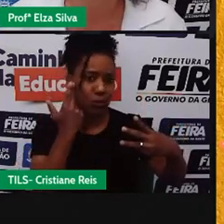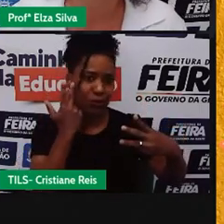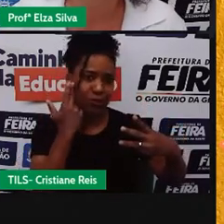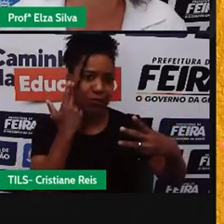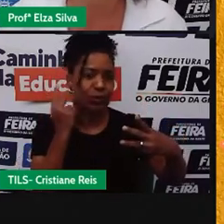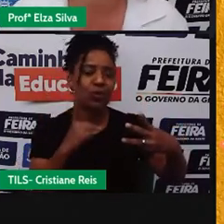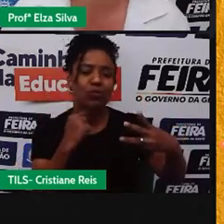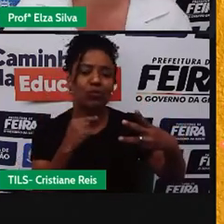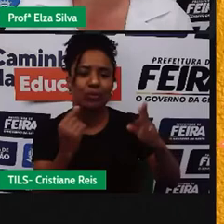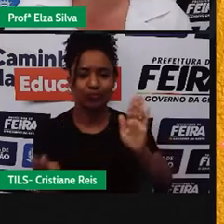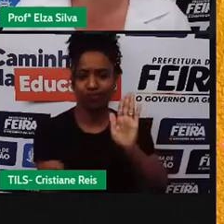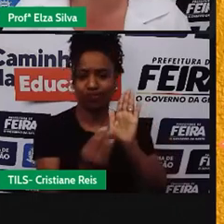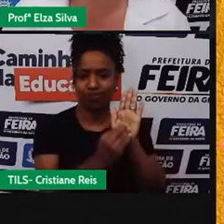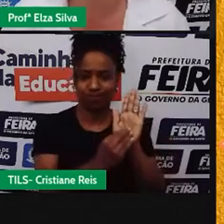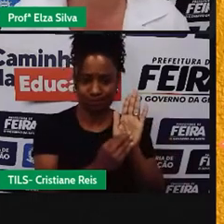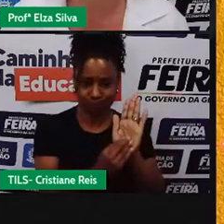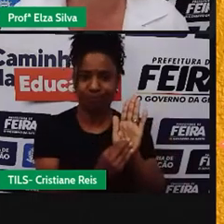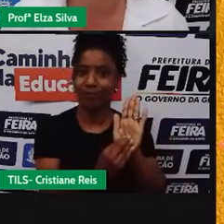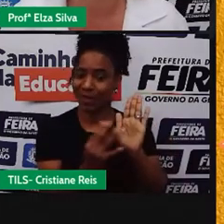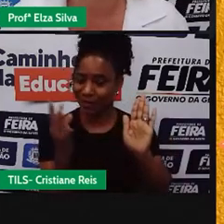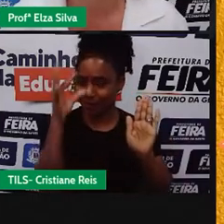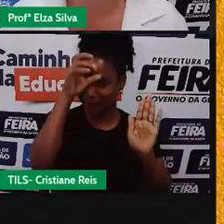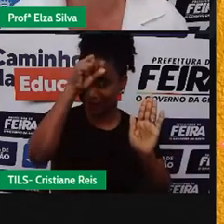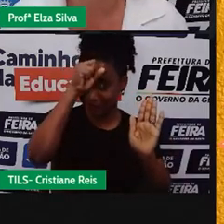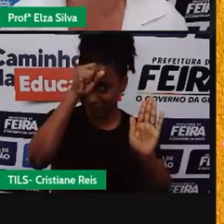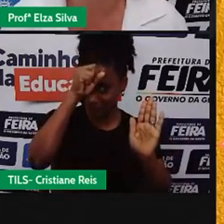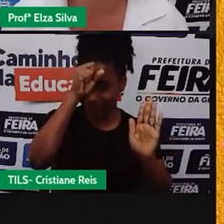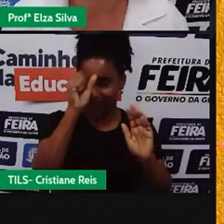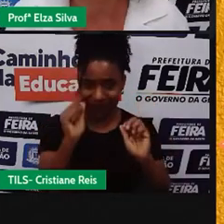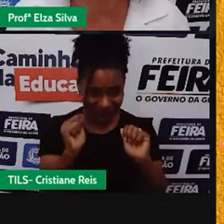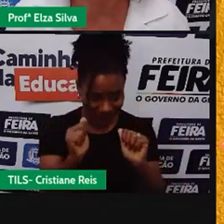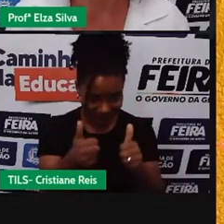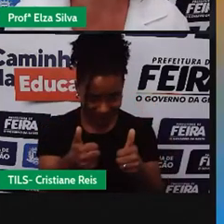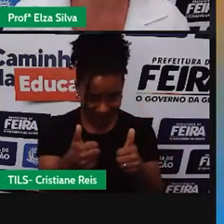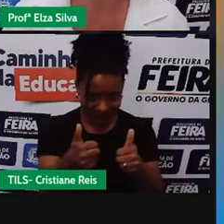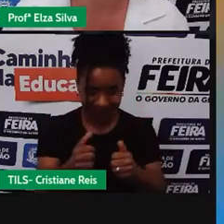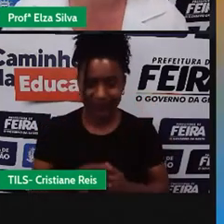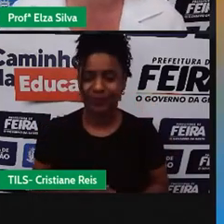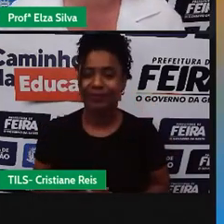faz parte do processo de aprender. Ok?